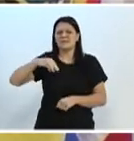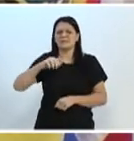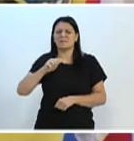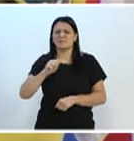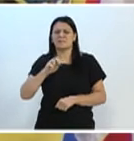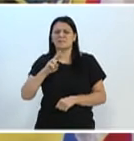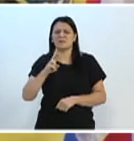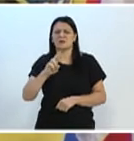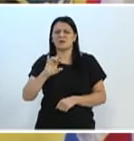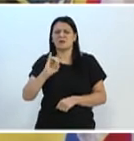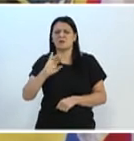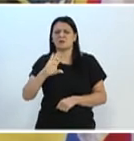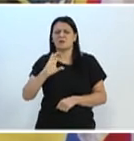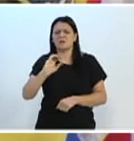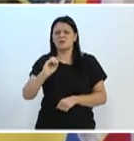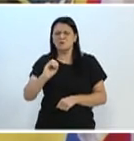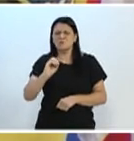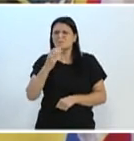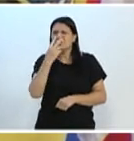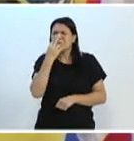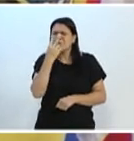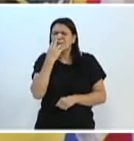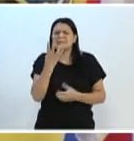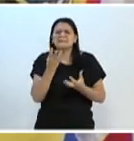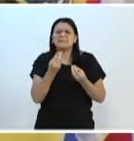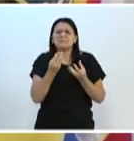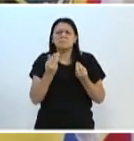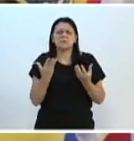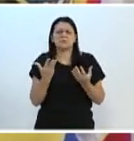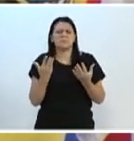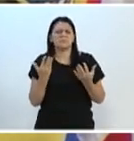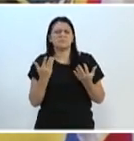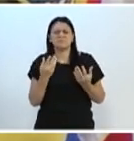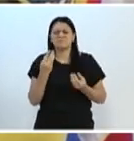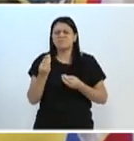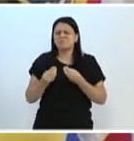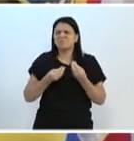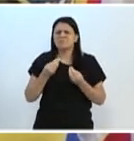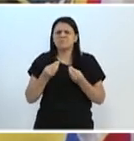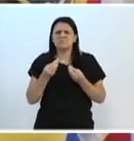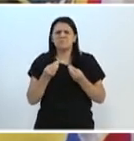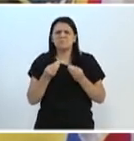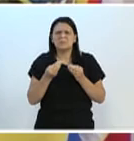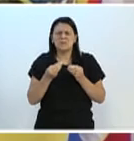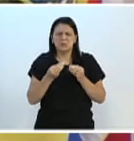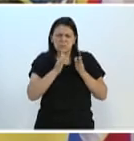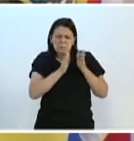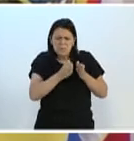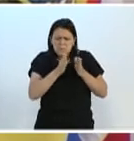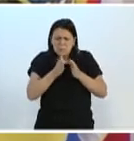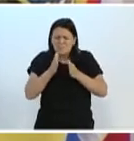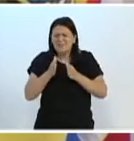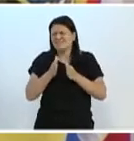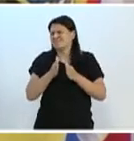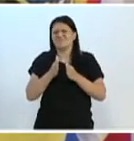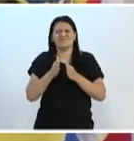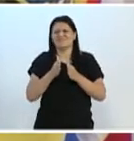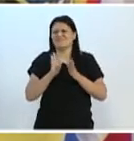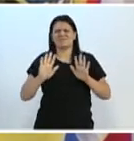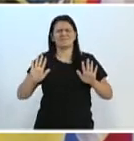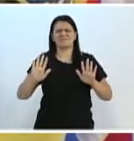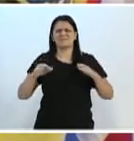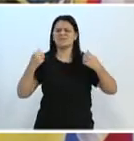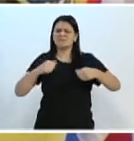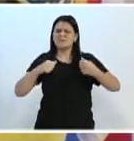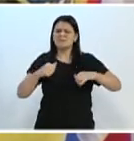vereadora, que é tudo muito redondinho, que é tudo muito... segue, faz o fluxo, e não é bem assim. Eu acho que a gente precisa